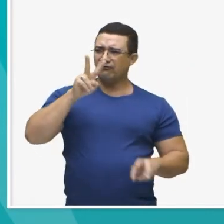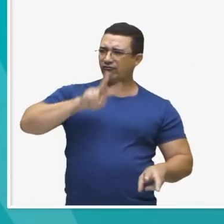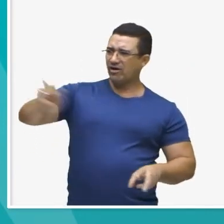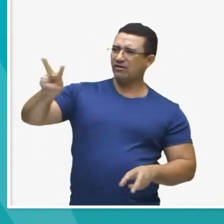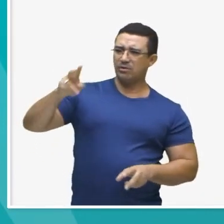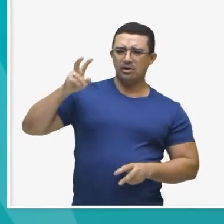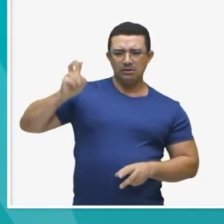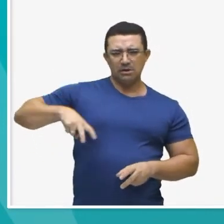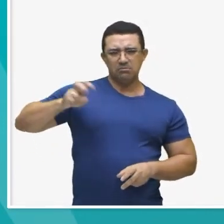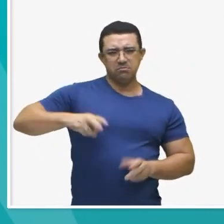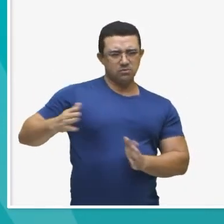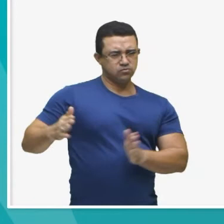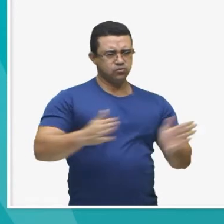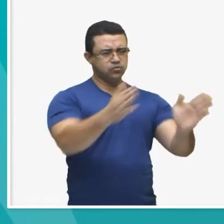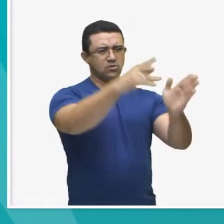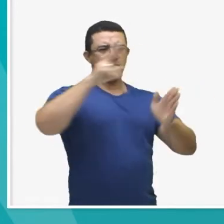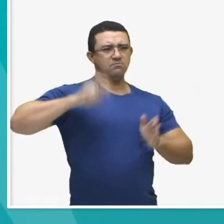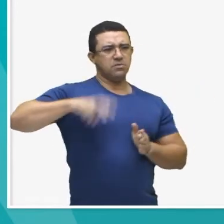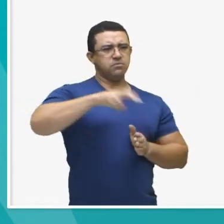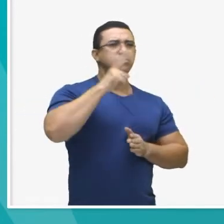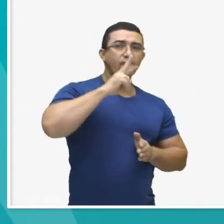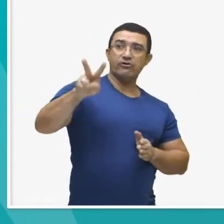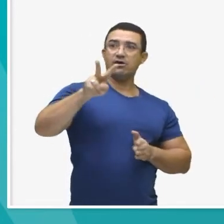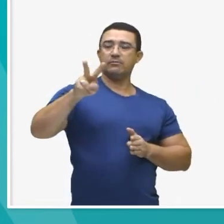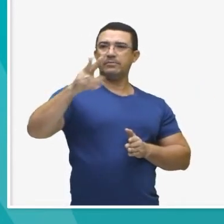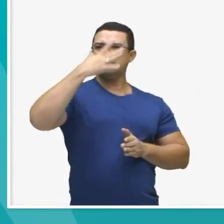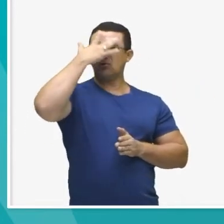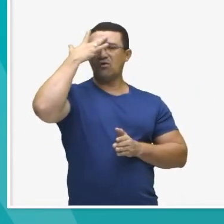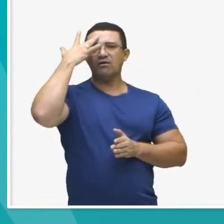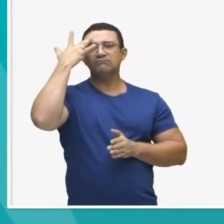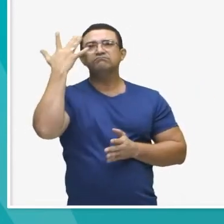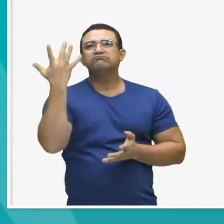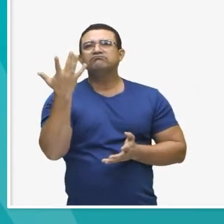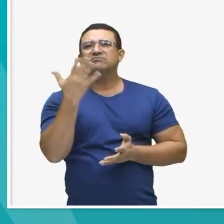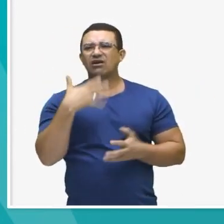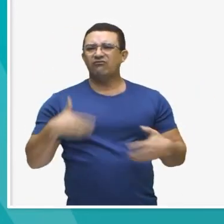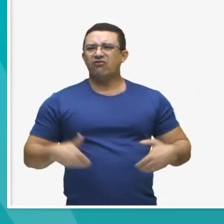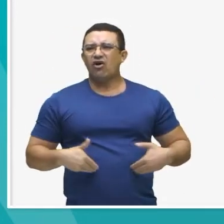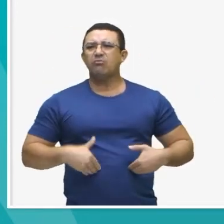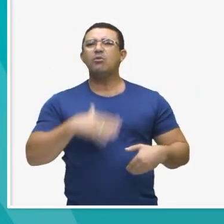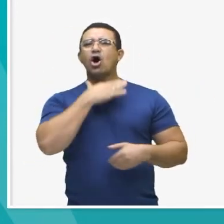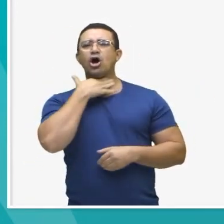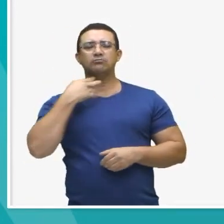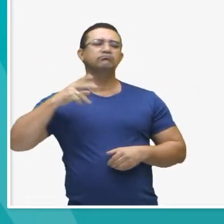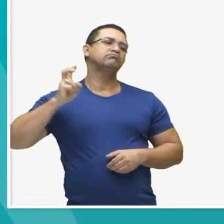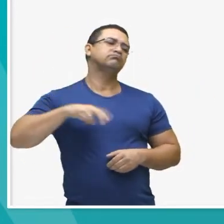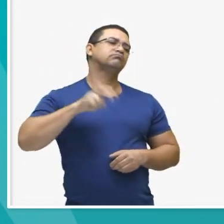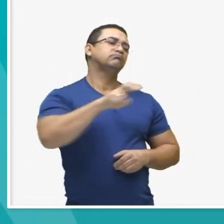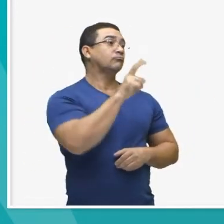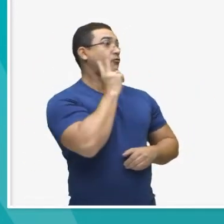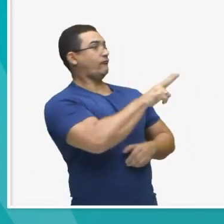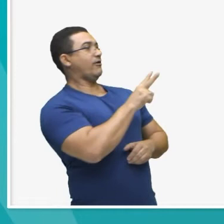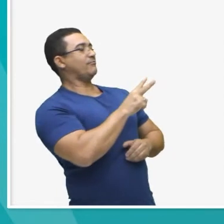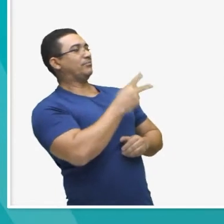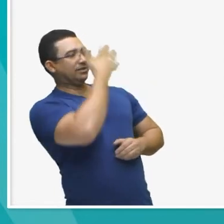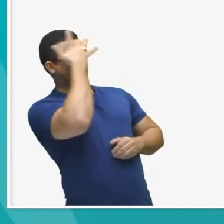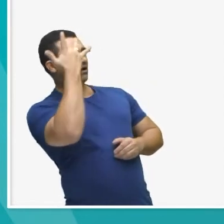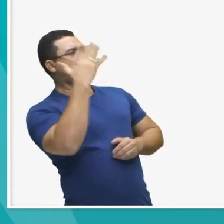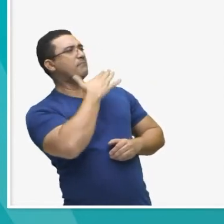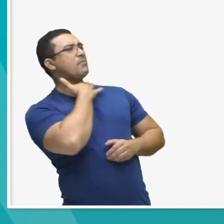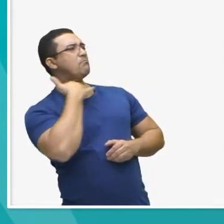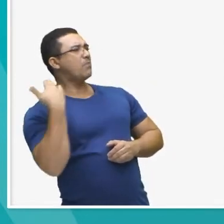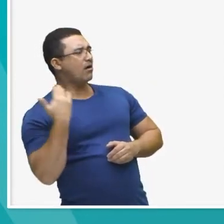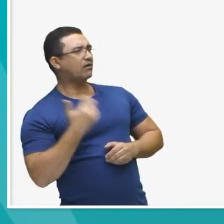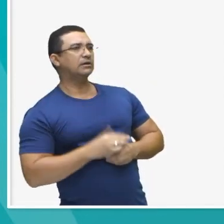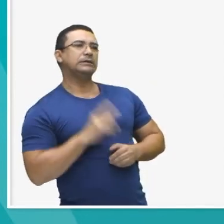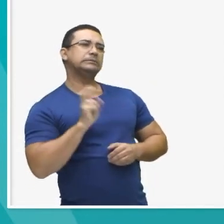é corriqueiro, é normal, quem se importa? E é isso que ele tenta trazer à tona, né? Tenta demonstrar. Nesse processo ele vai